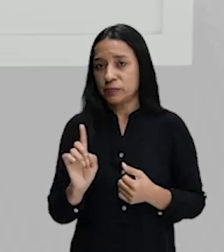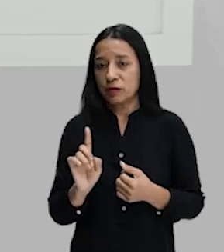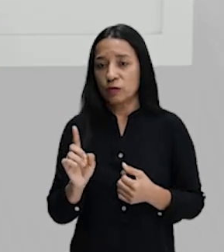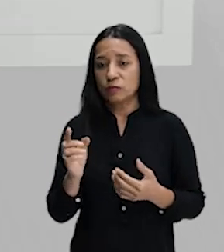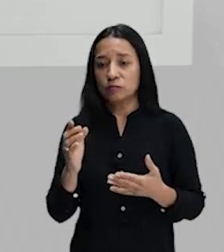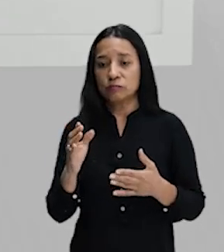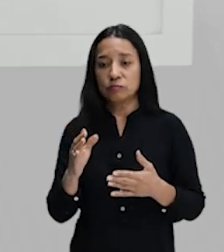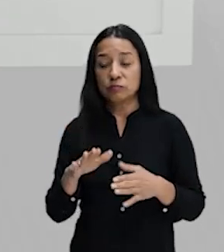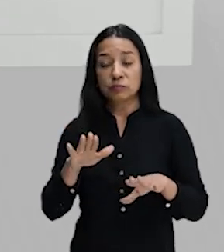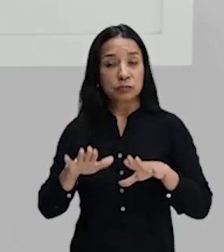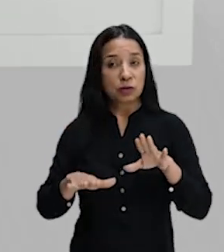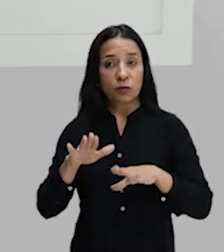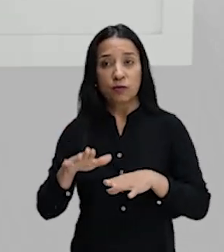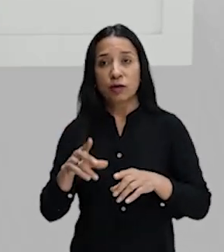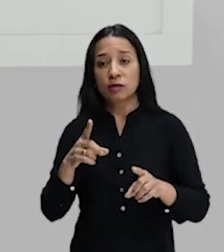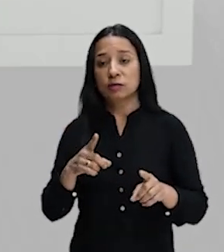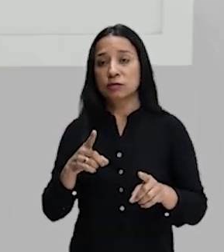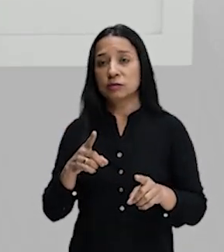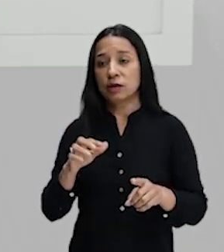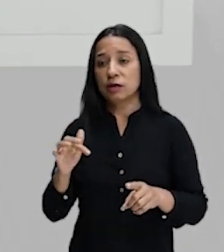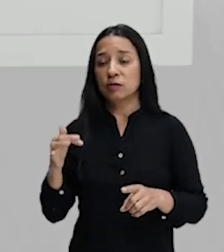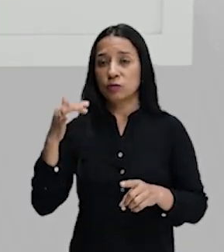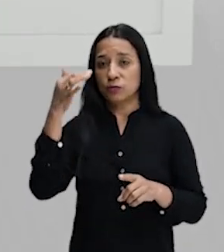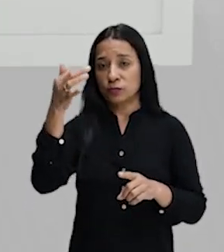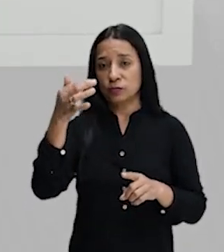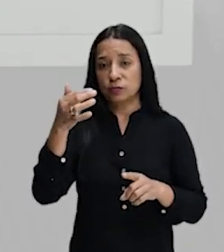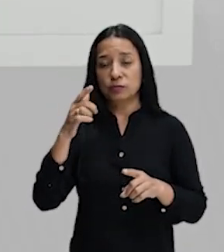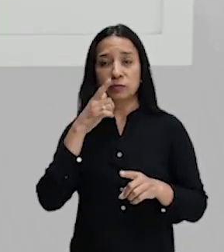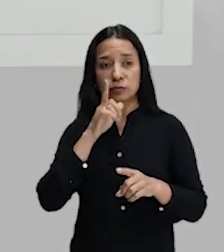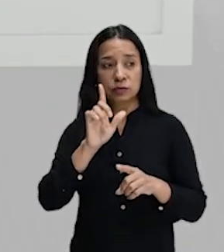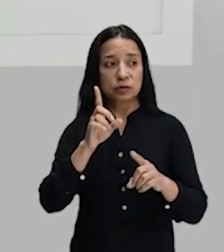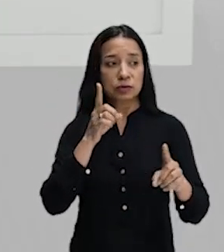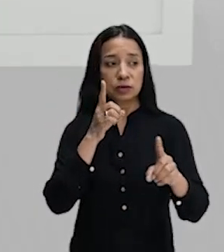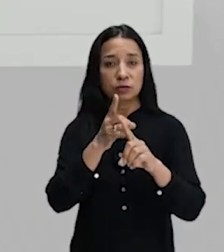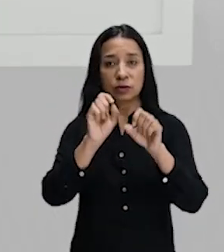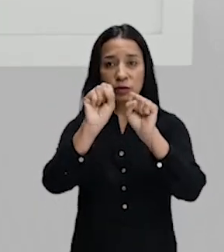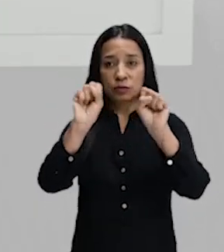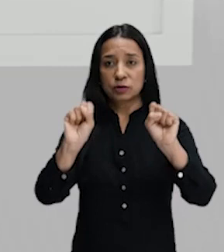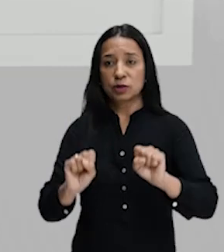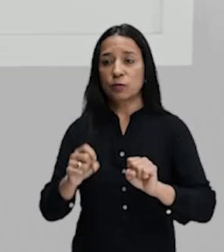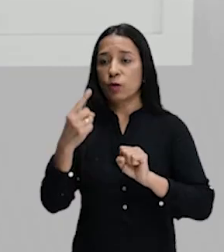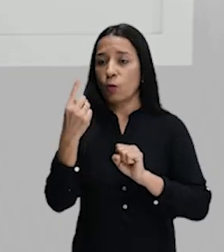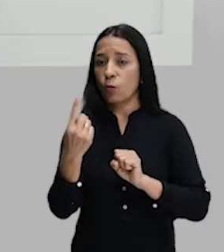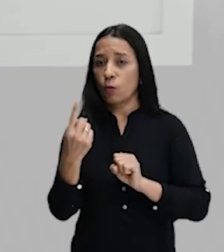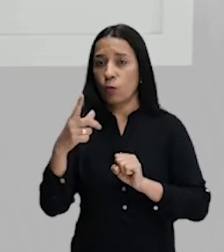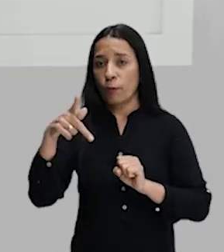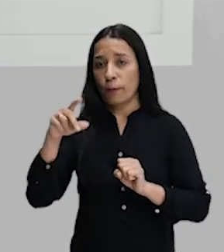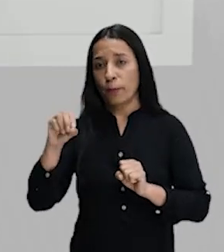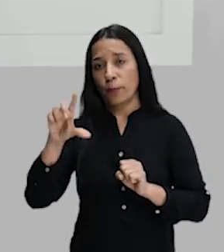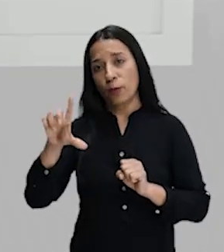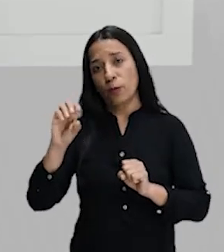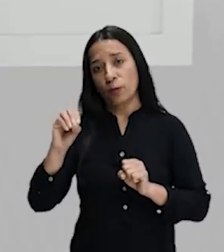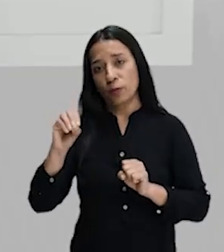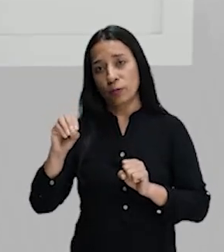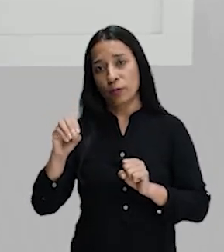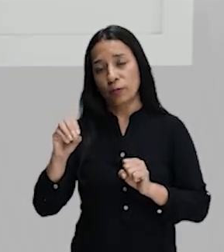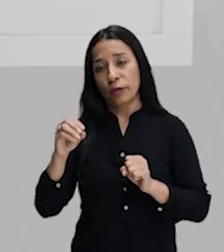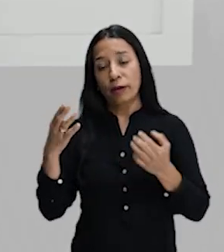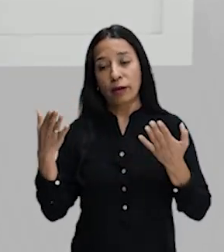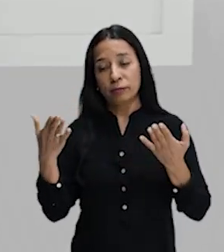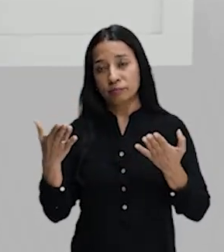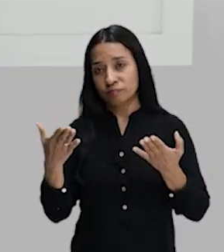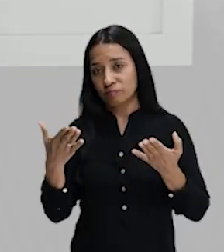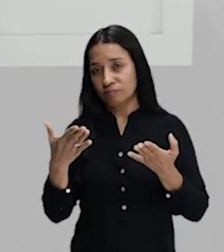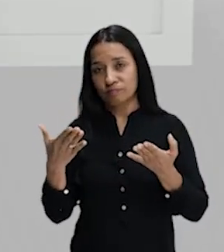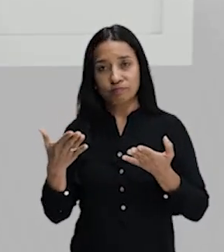lá para frente a gente consiga, né, encontrar um sistema que seja de apenas um polo magnético. Mas até então nós